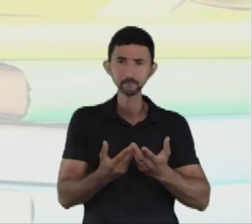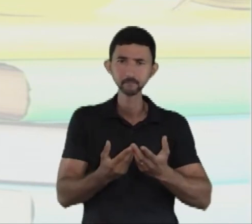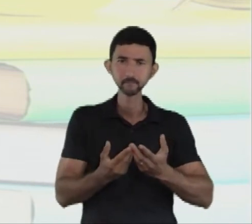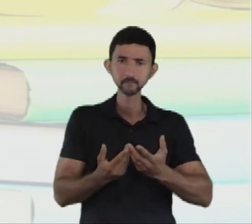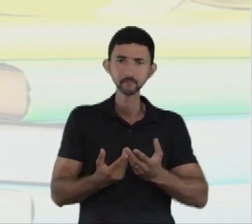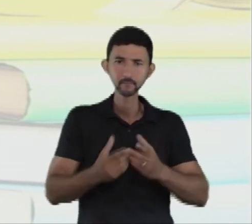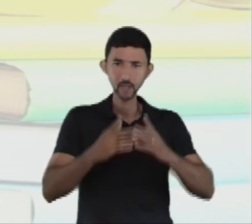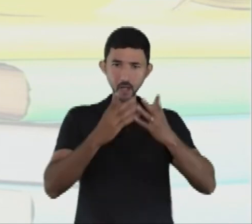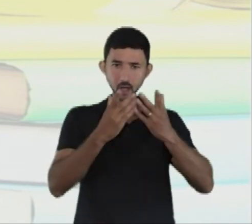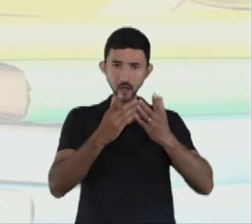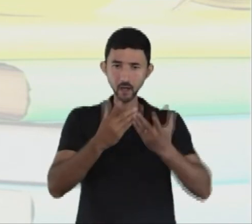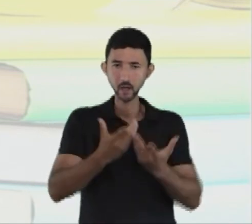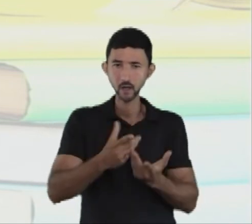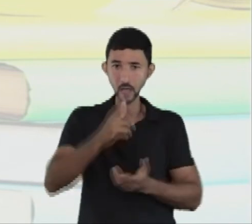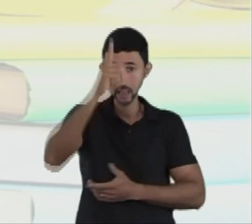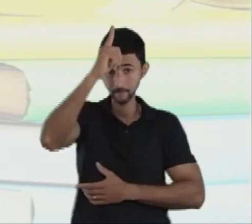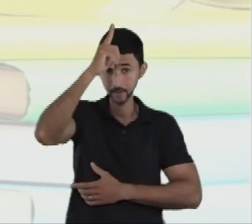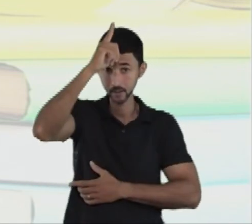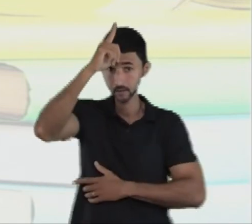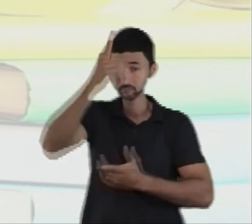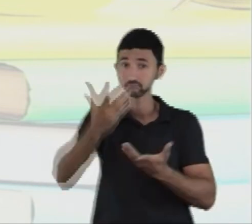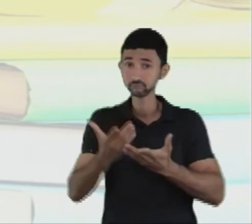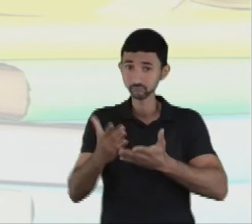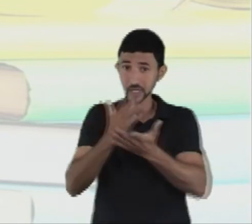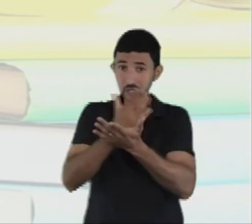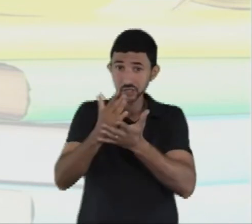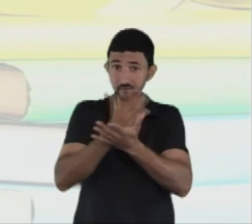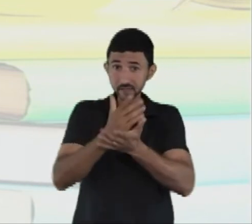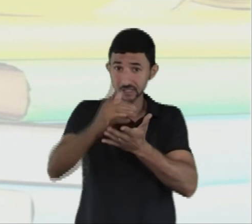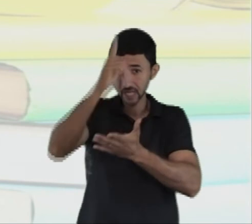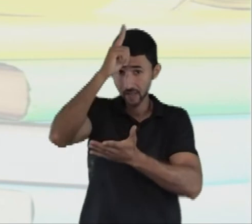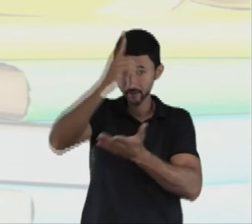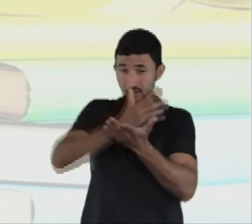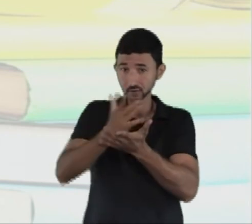da Segunda Guerra Mundial. A Alemanha ela foi dividida,